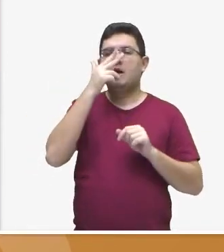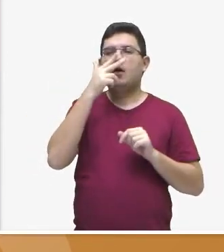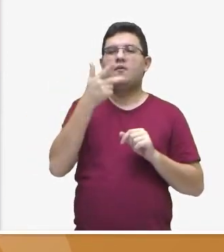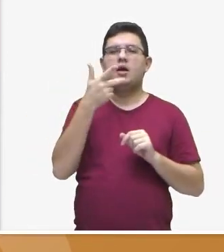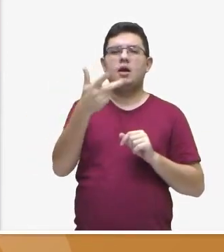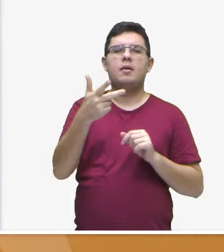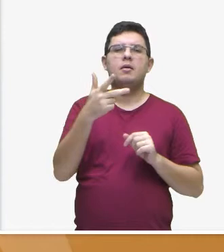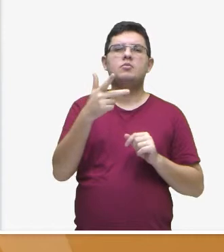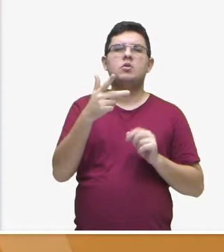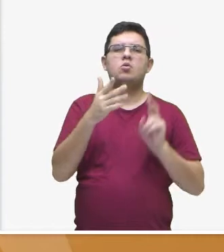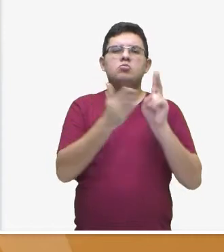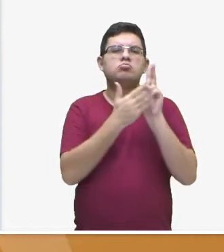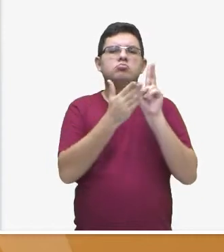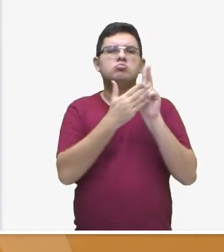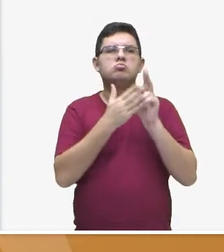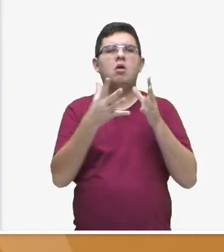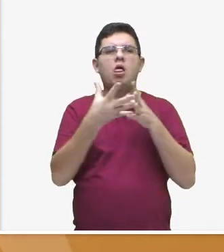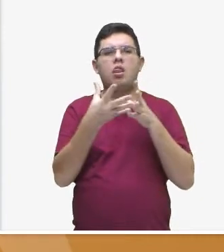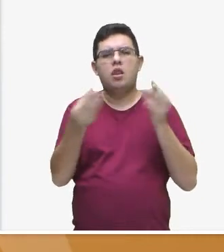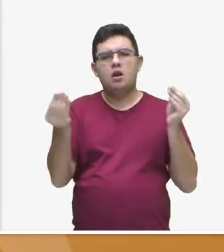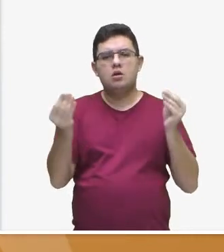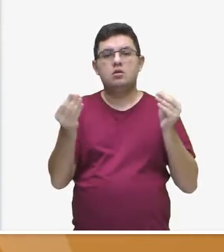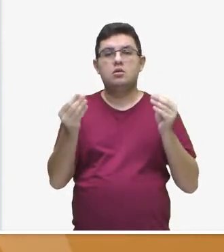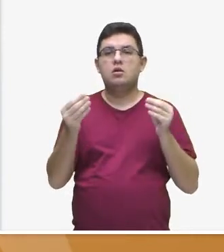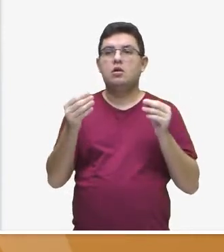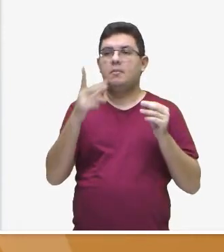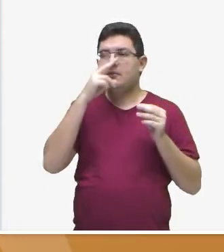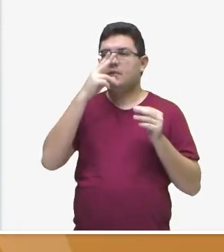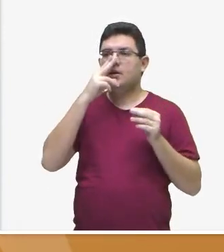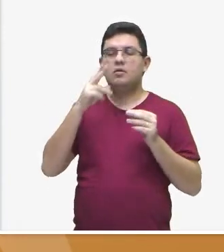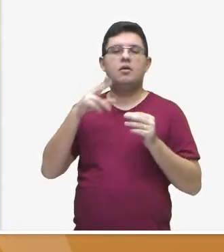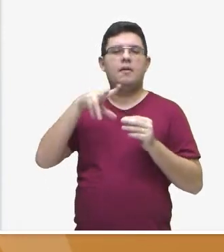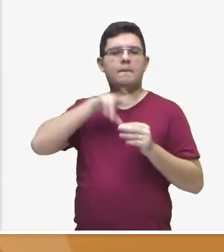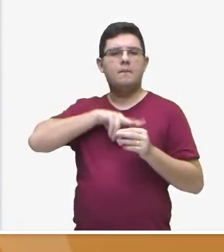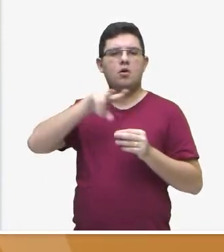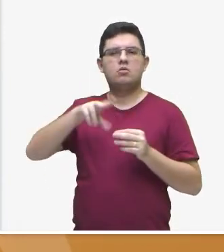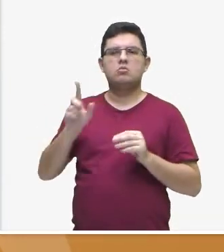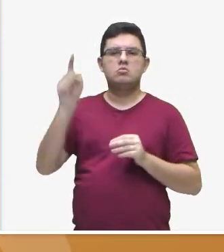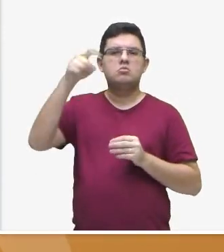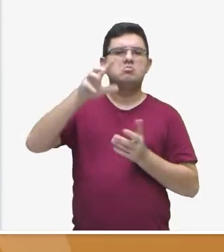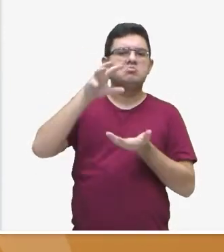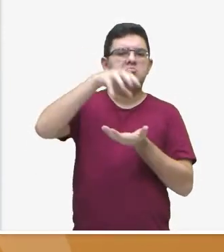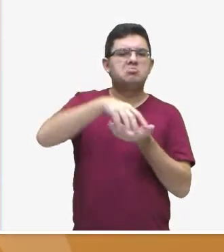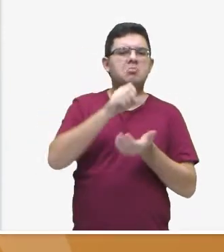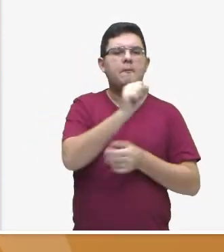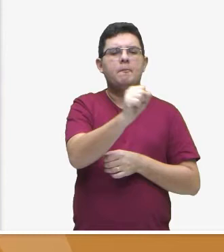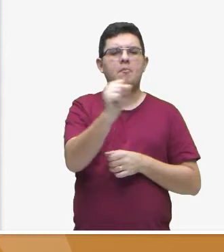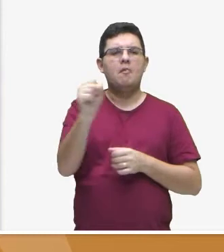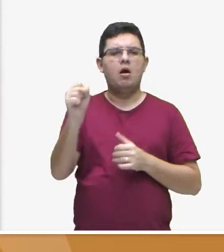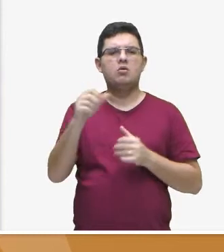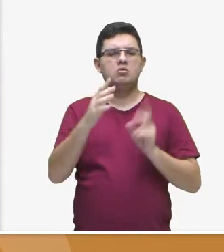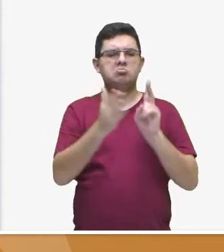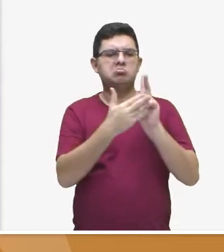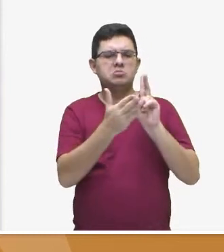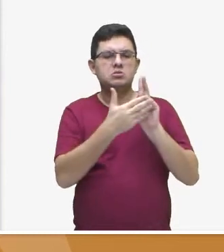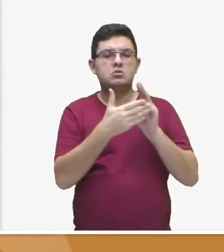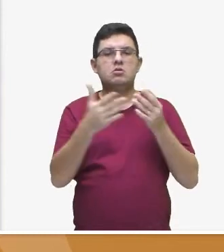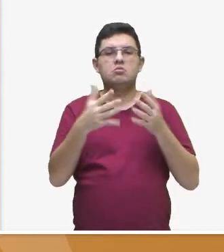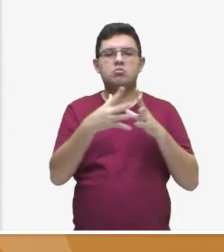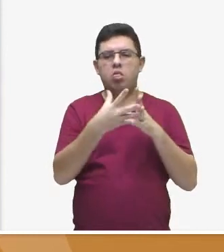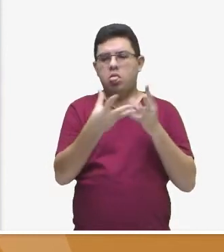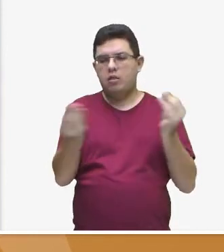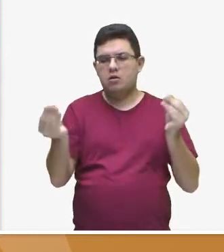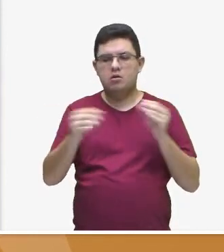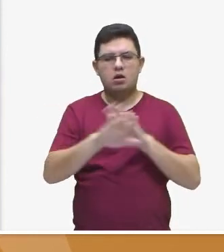existissem mais, né? Como se os portugueses tivessem vindo aqui, tivessem exterminado, né? Não, eles mataram